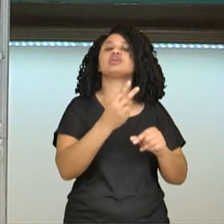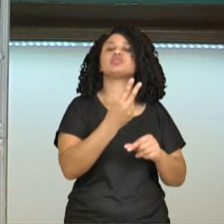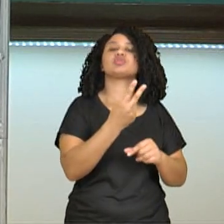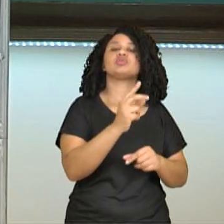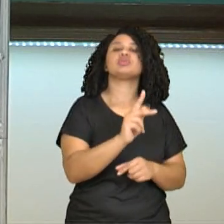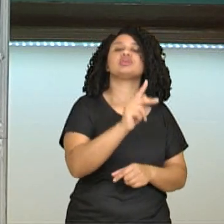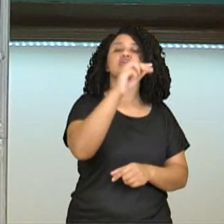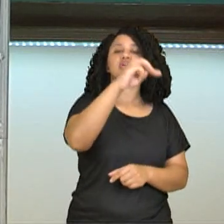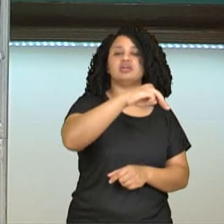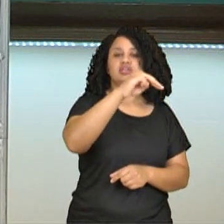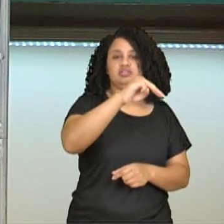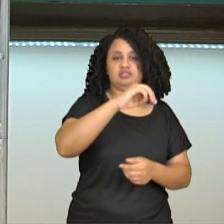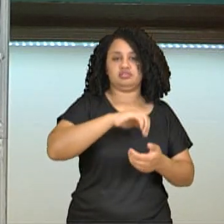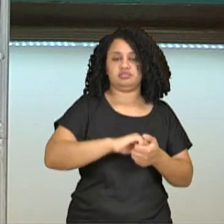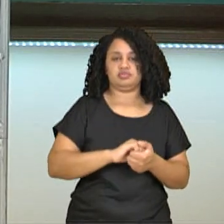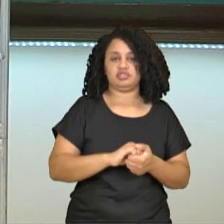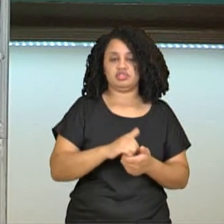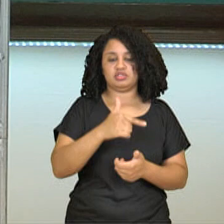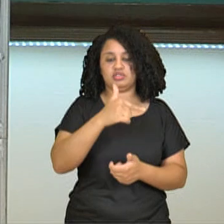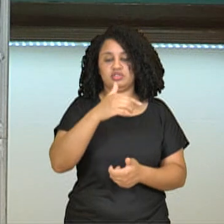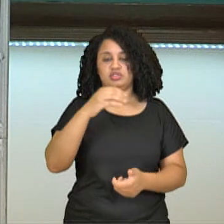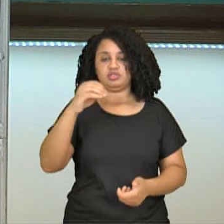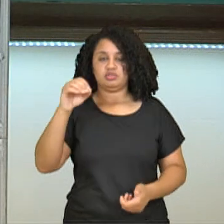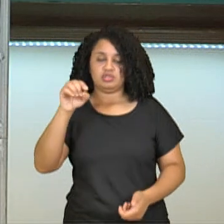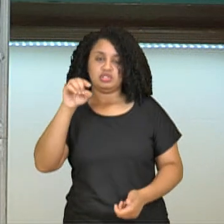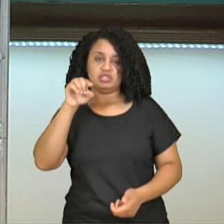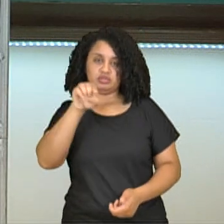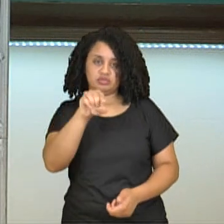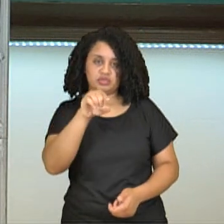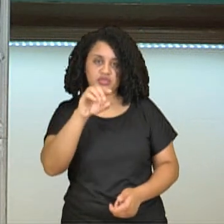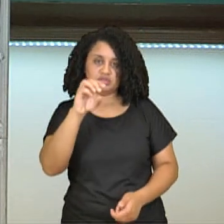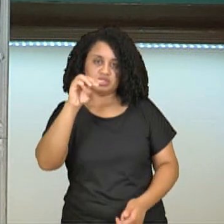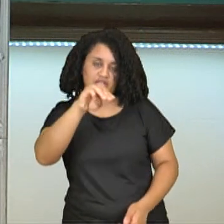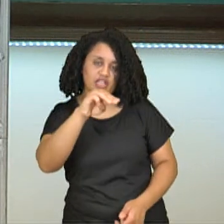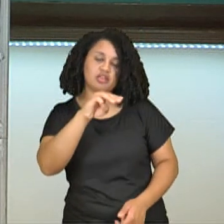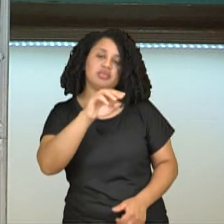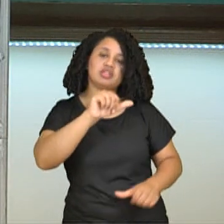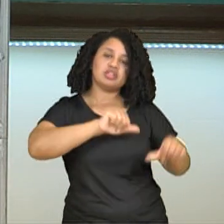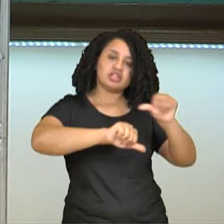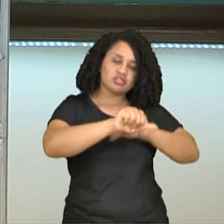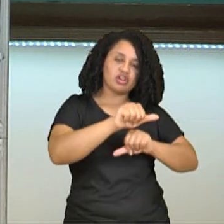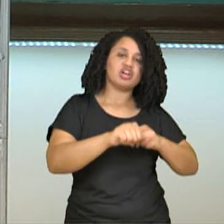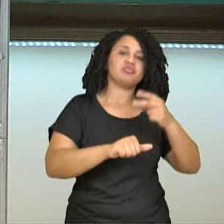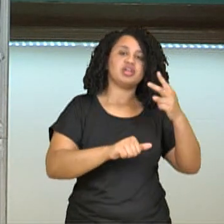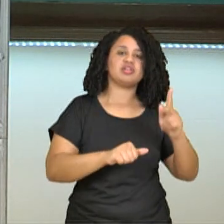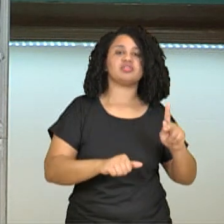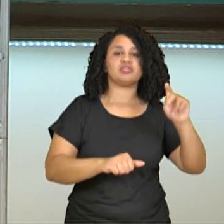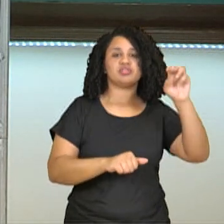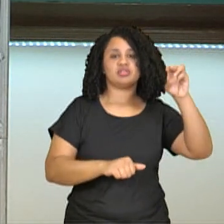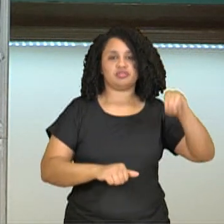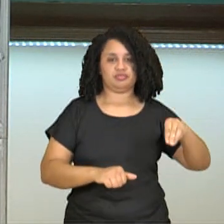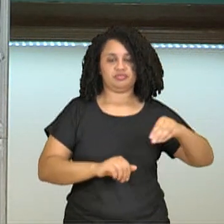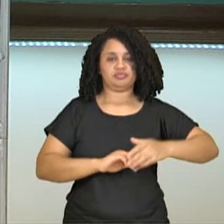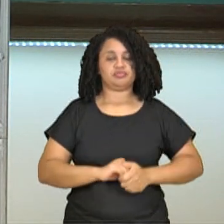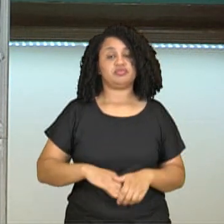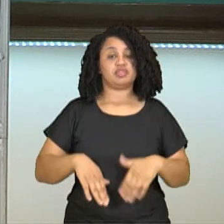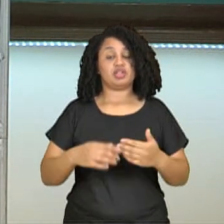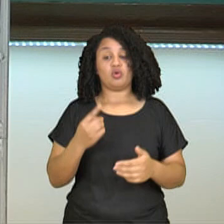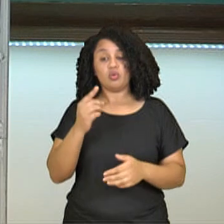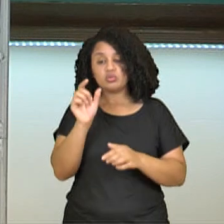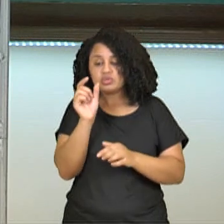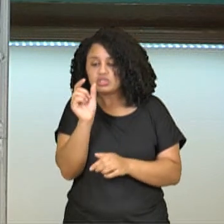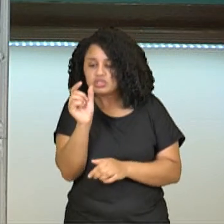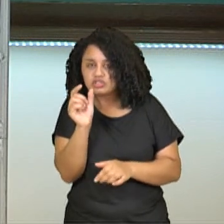2 quilômetros. 200.000 centímetros sendo iguais a 2 quilômetros. Ou seja, cada 1 centímetro nesse